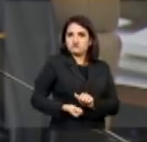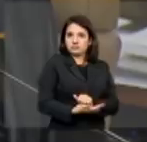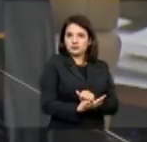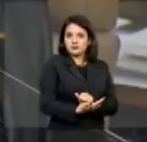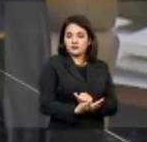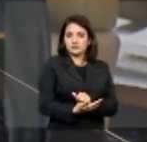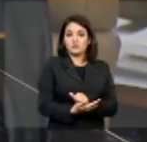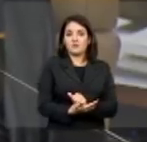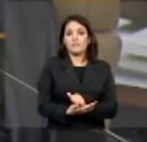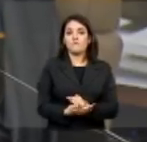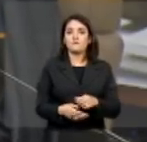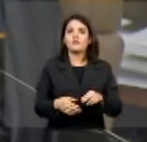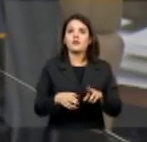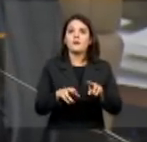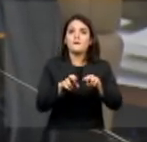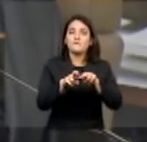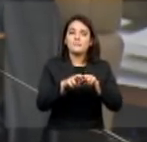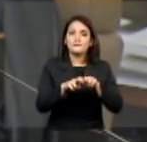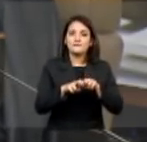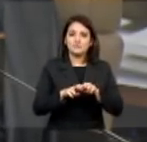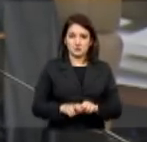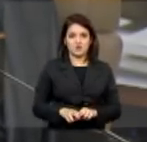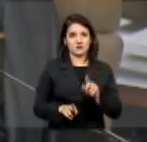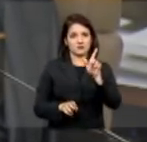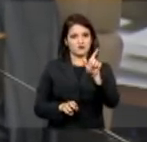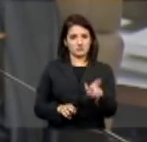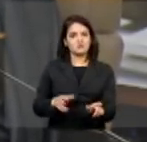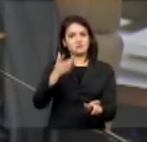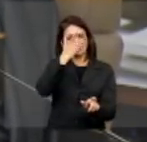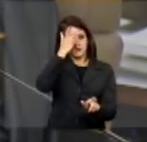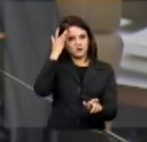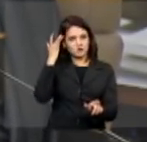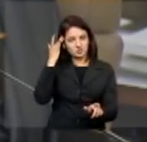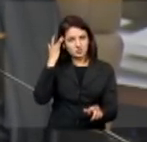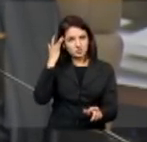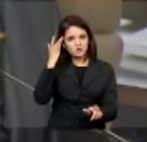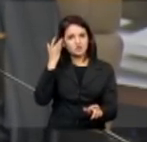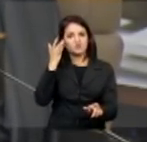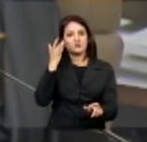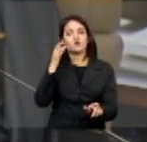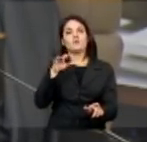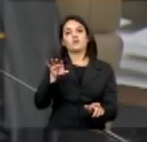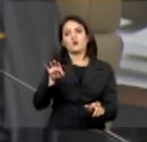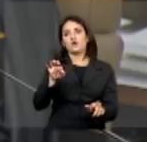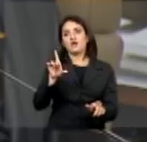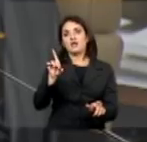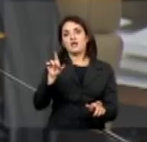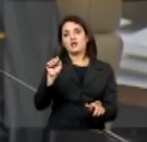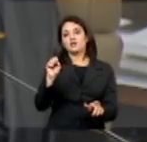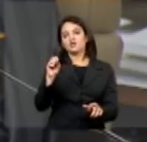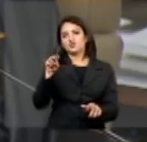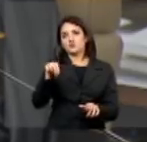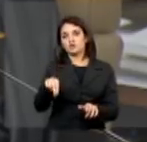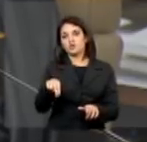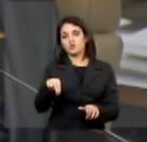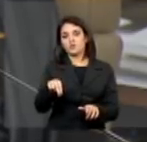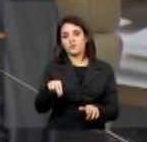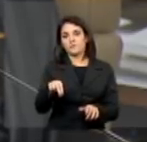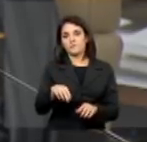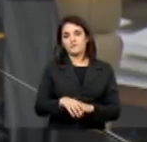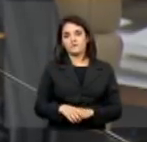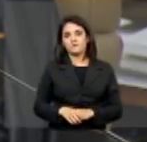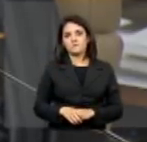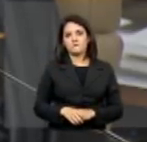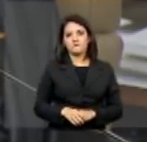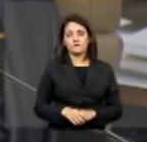acerca desse colaborador do mencionado colaborador edson krumenauer transcrevo